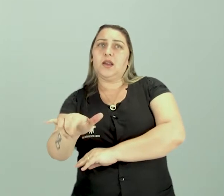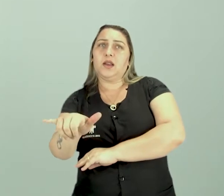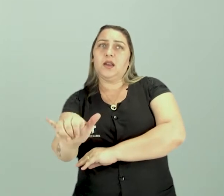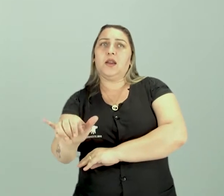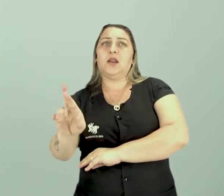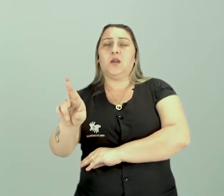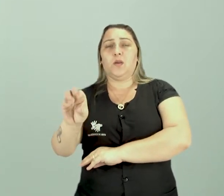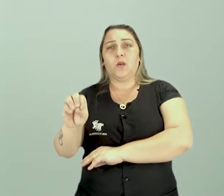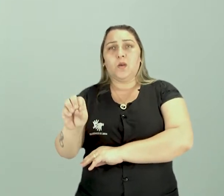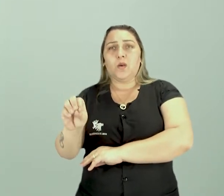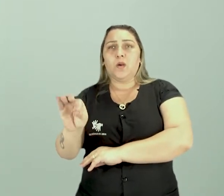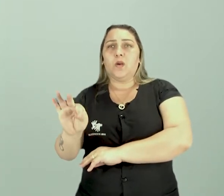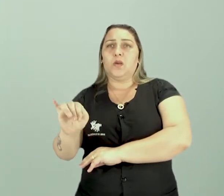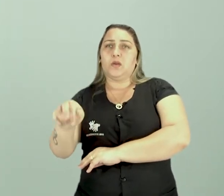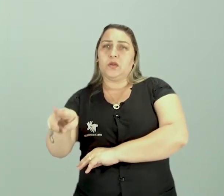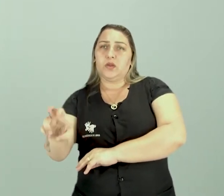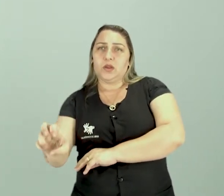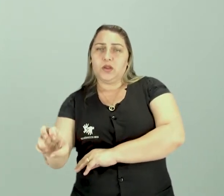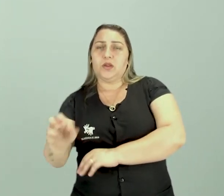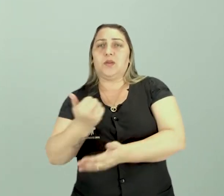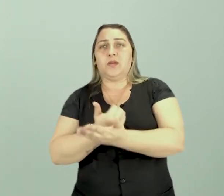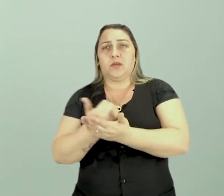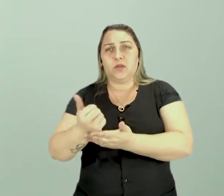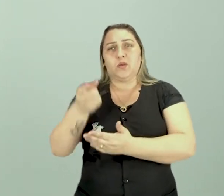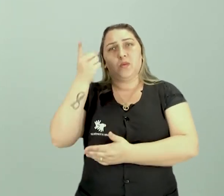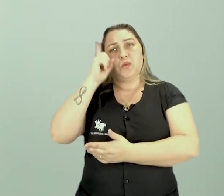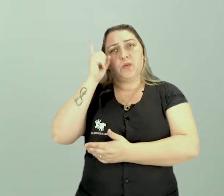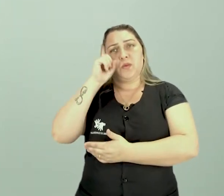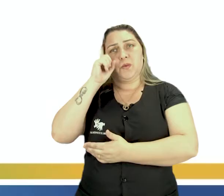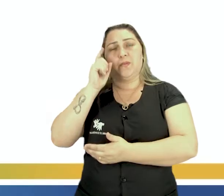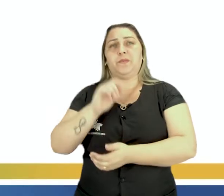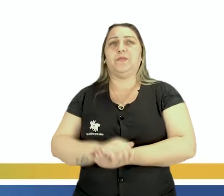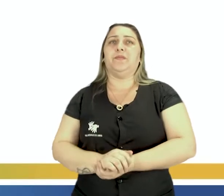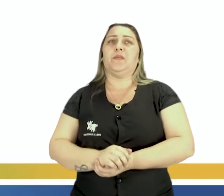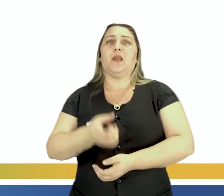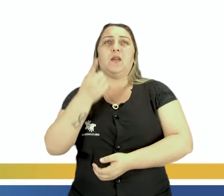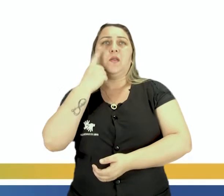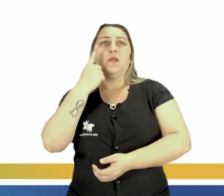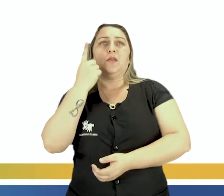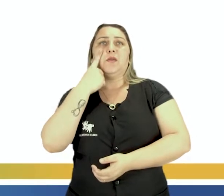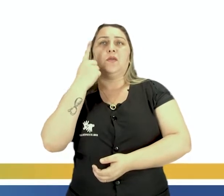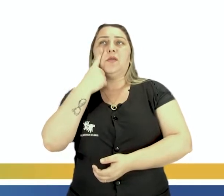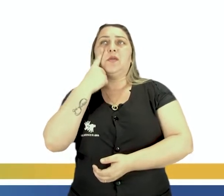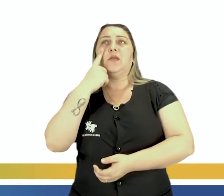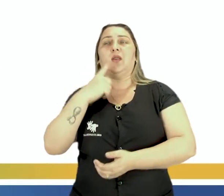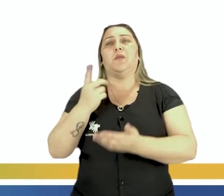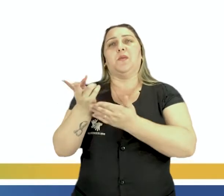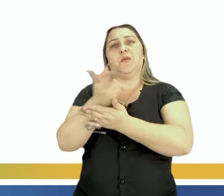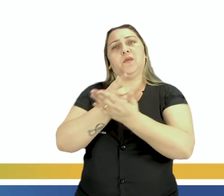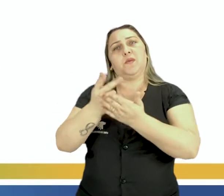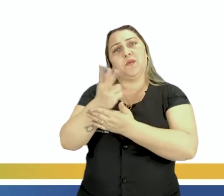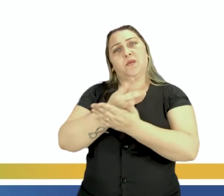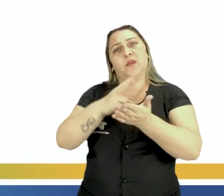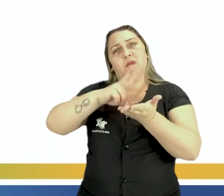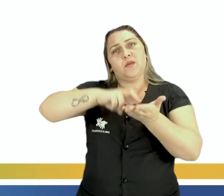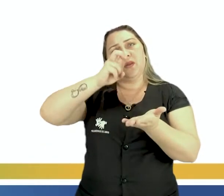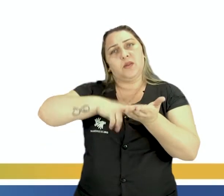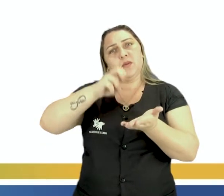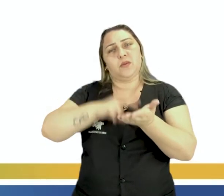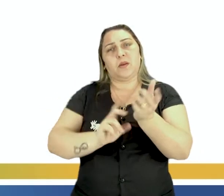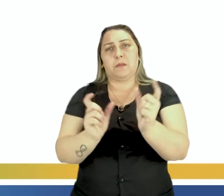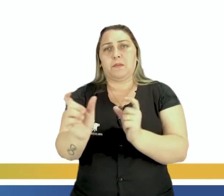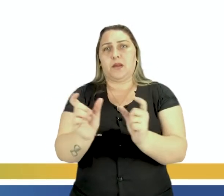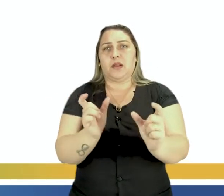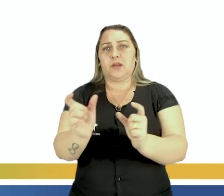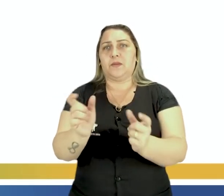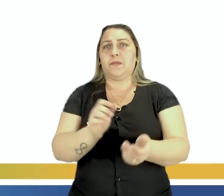sobre outras ações rotineiras, né, ações do dia a dia. Observem comigo na tela de vocês que nós temos vários vocabulários aí, várias